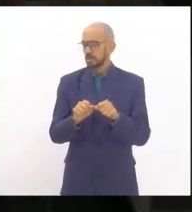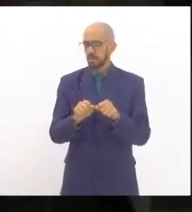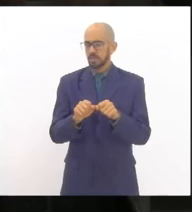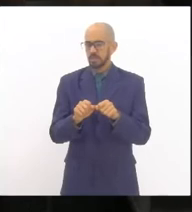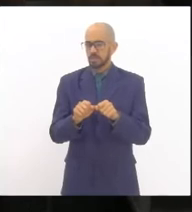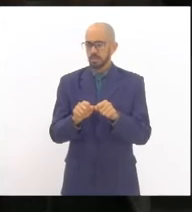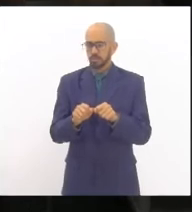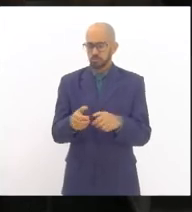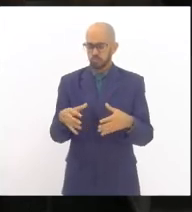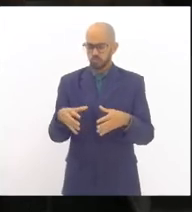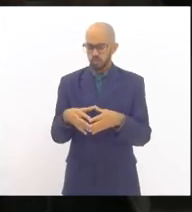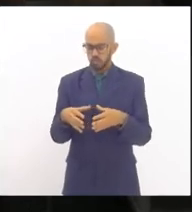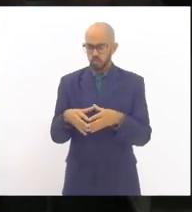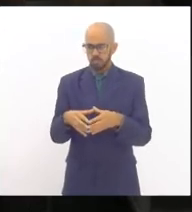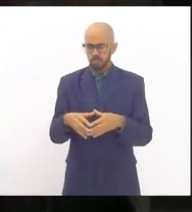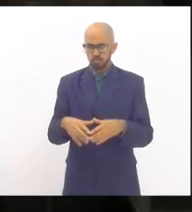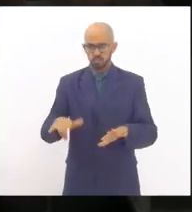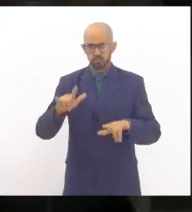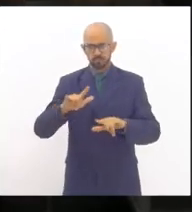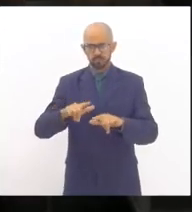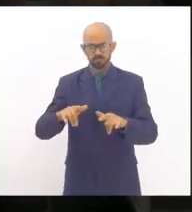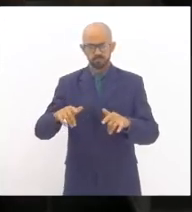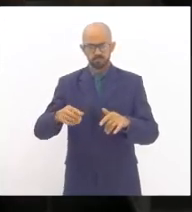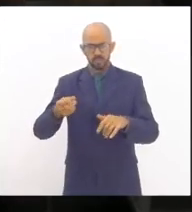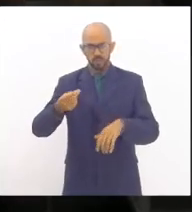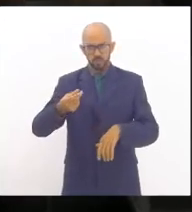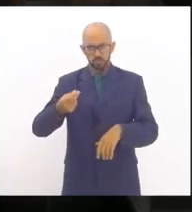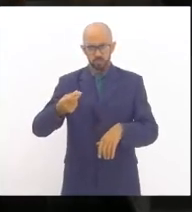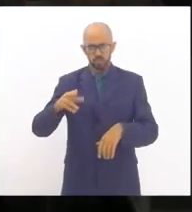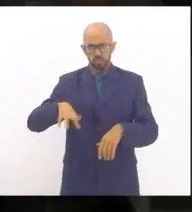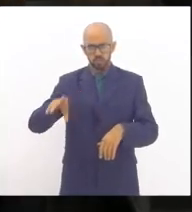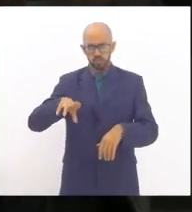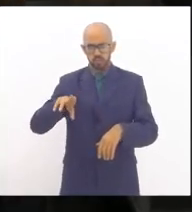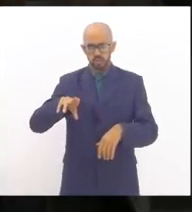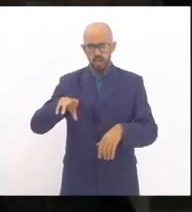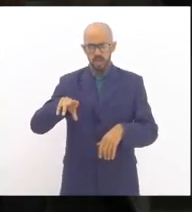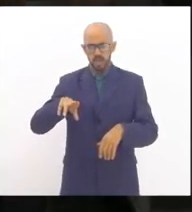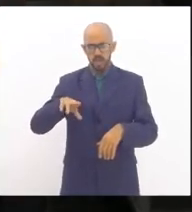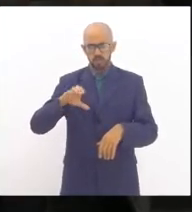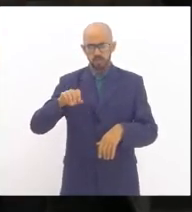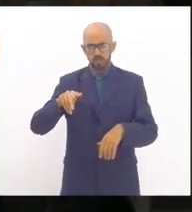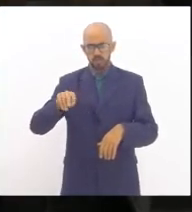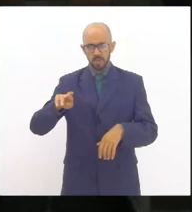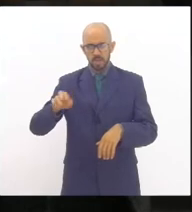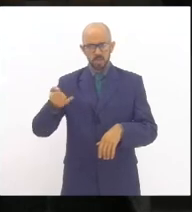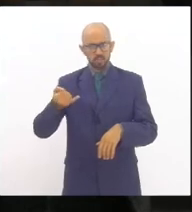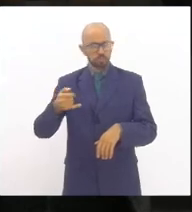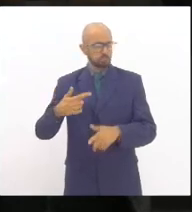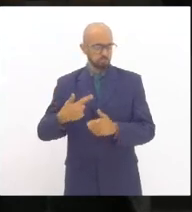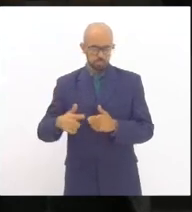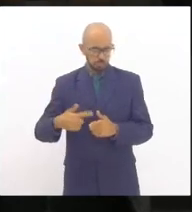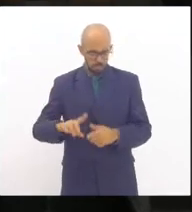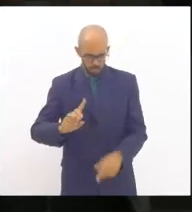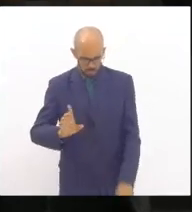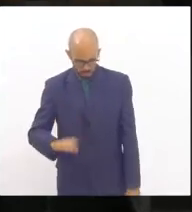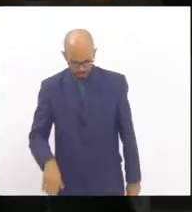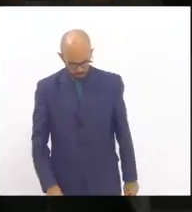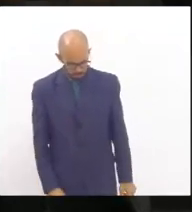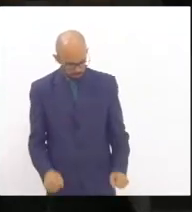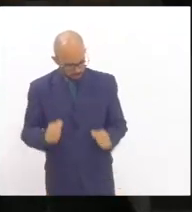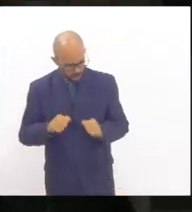louisa desmando desvio de dinheiro usando a fundação ceperj aí não aí não tem problema podem ser